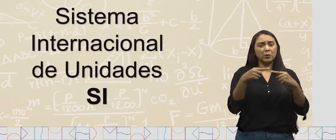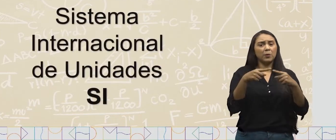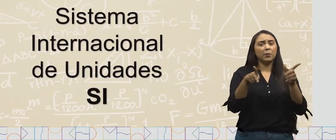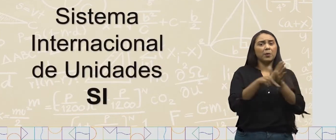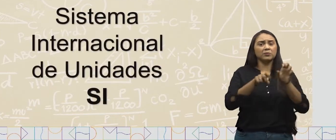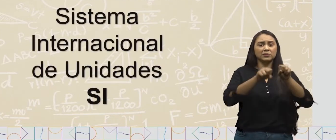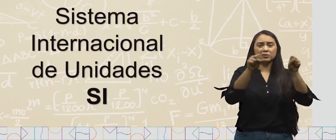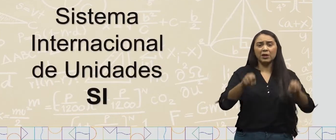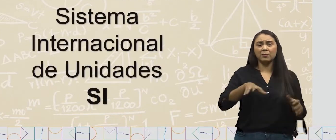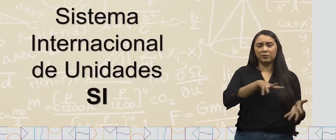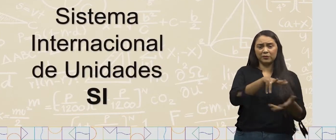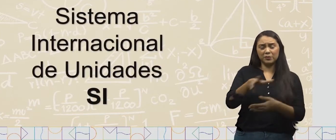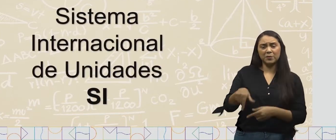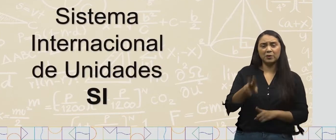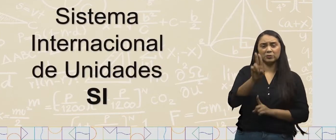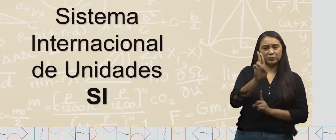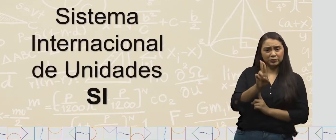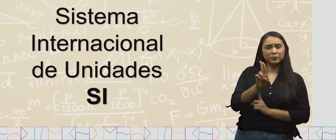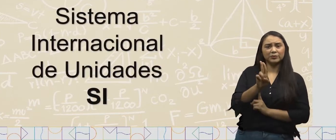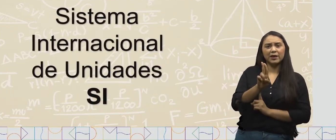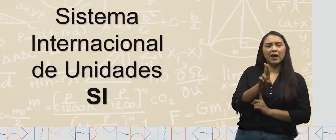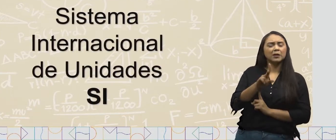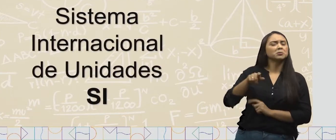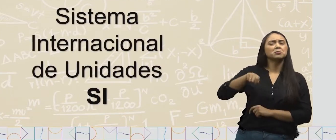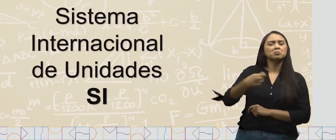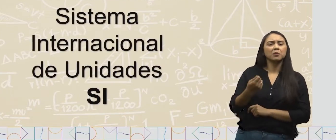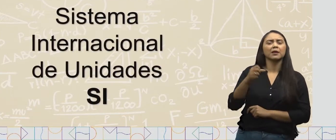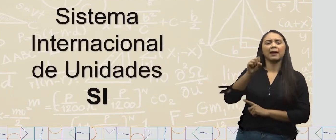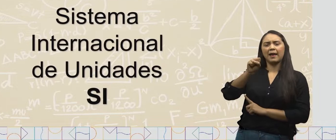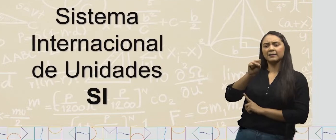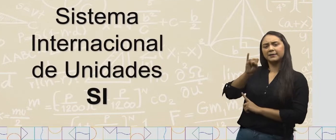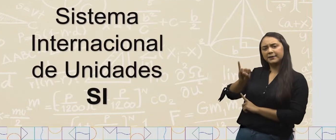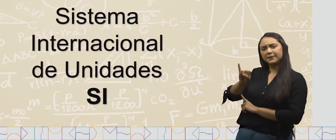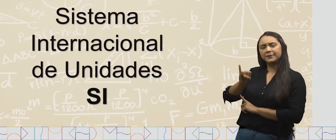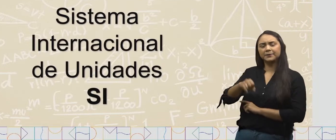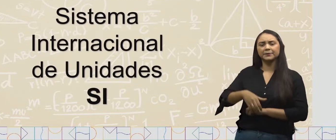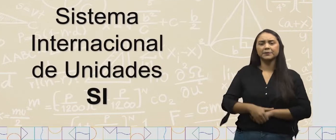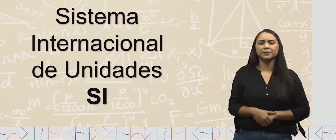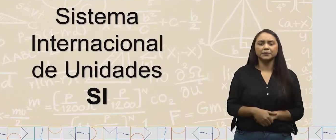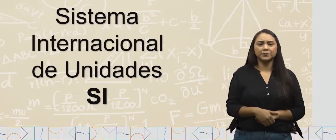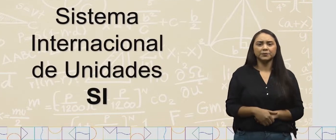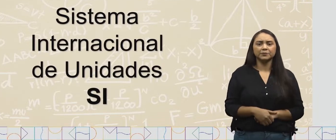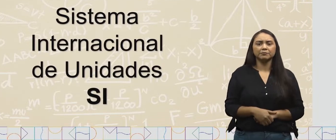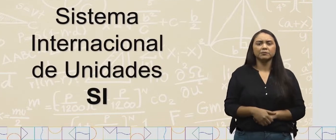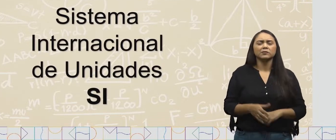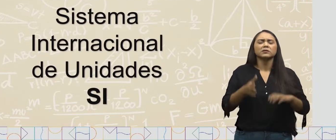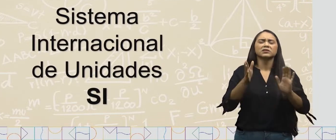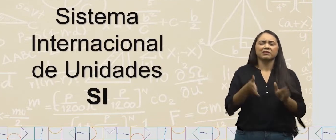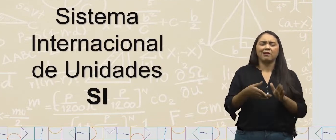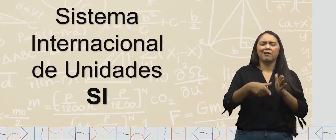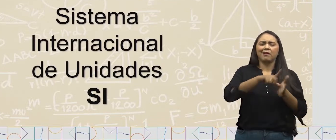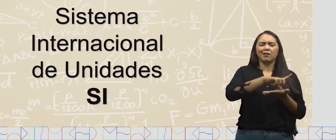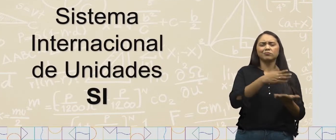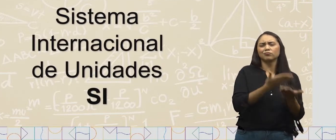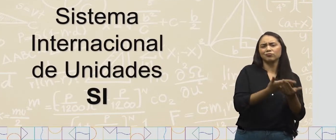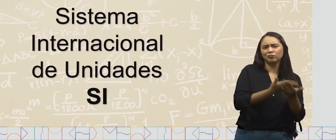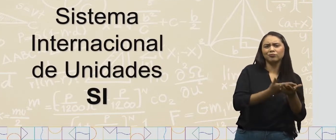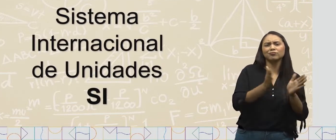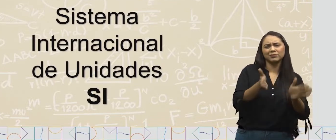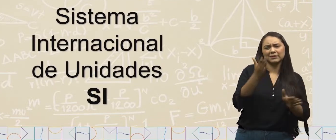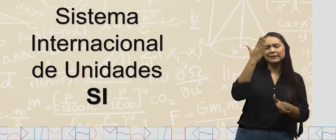com o Sistema Internacional de Unidades, o SI, sobre a qual já falamos nas